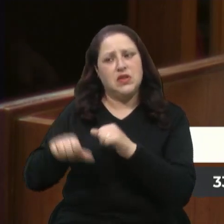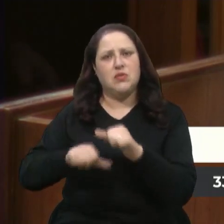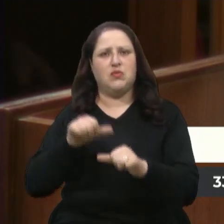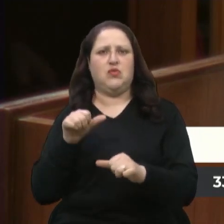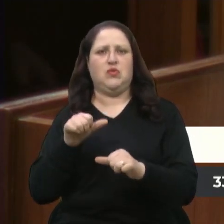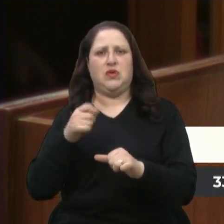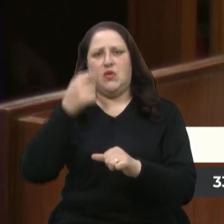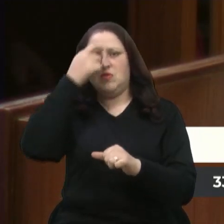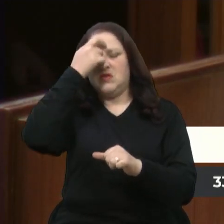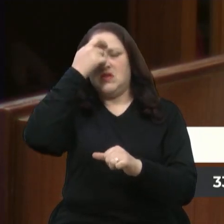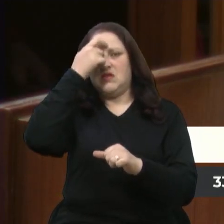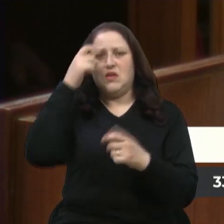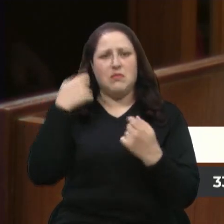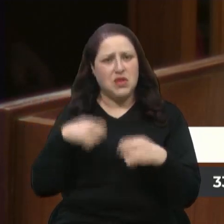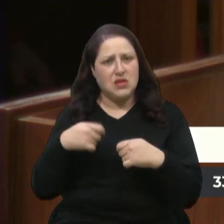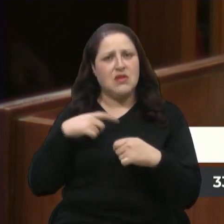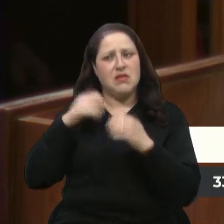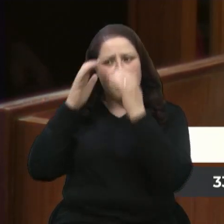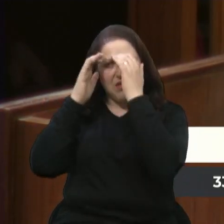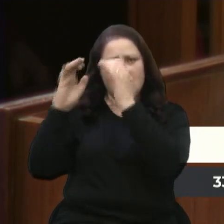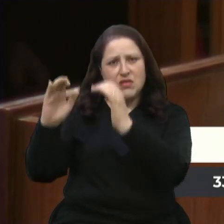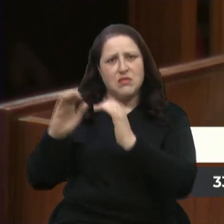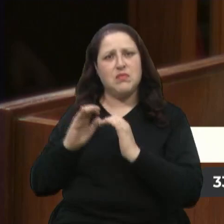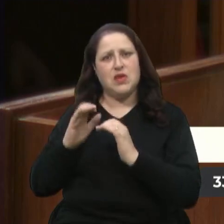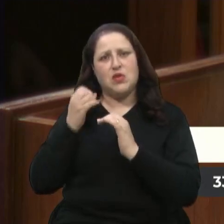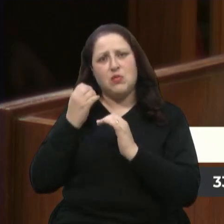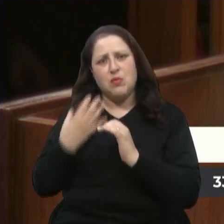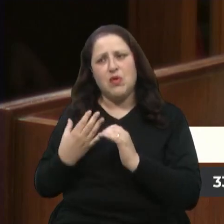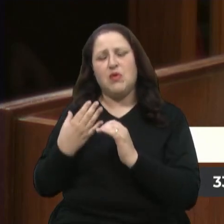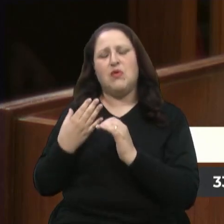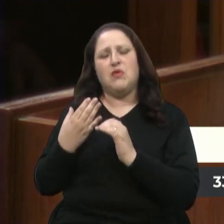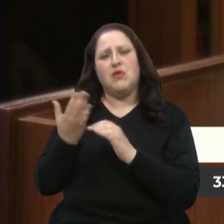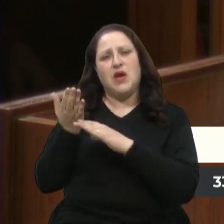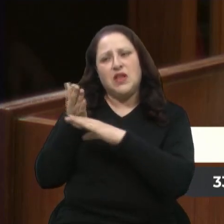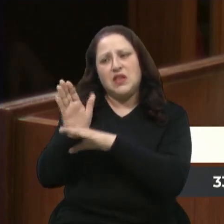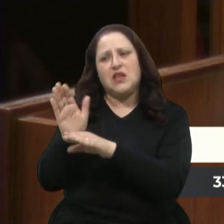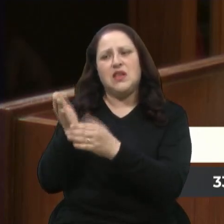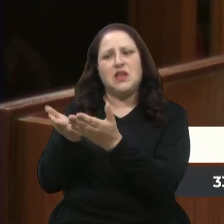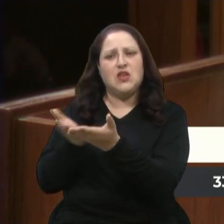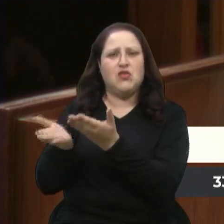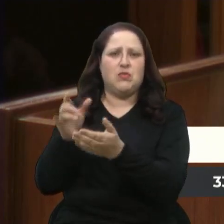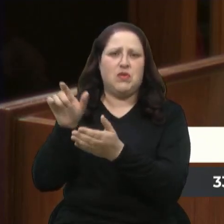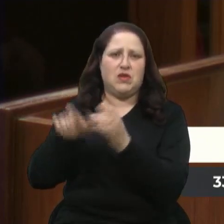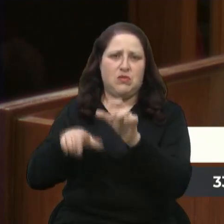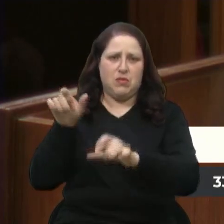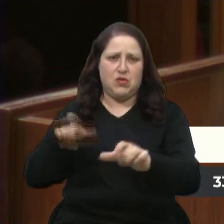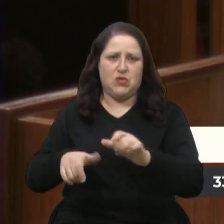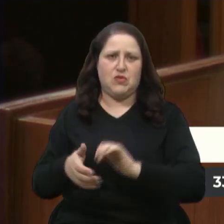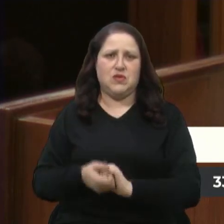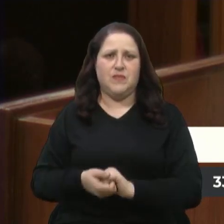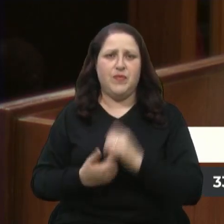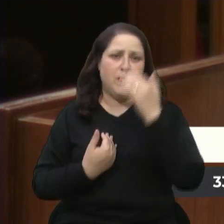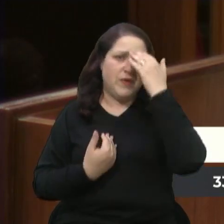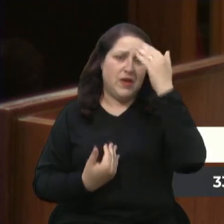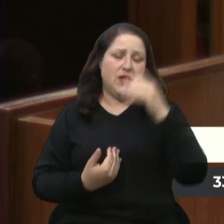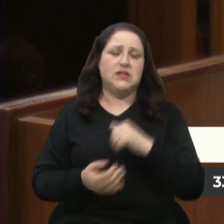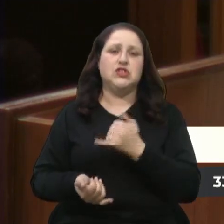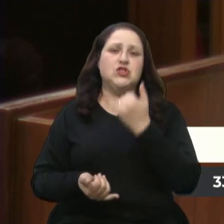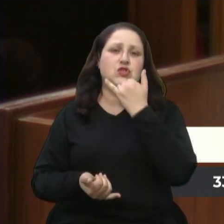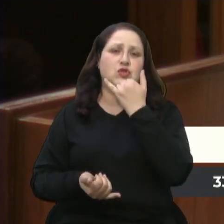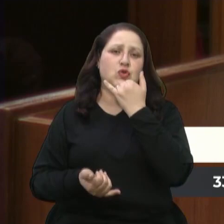ter um bom encaminhamento. Então, agradeço, né, Desculpa ter passado do tempo,